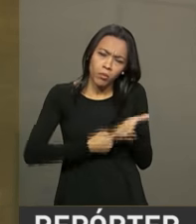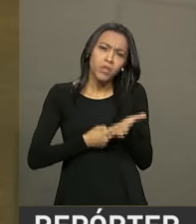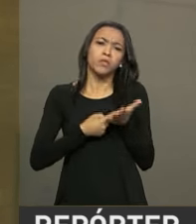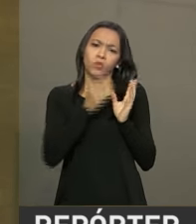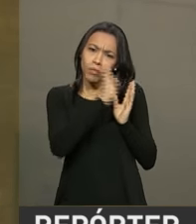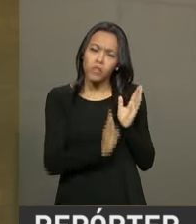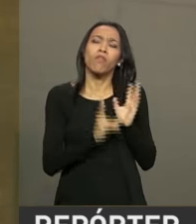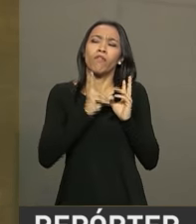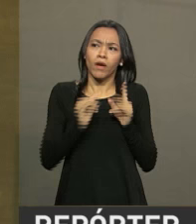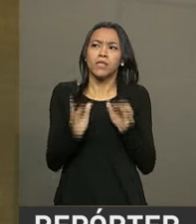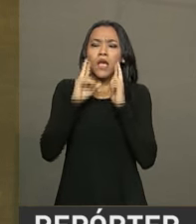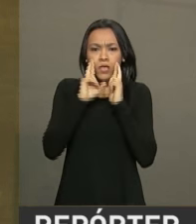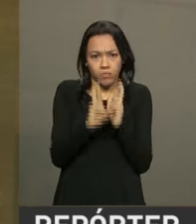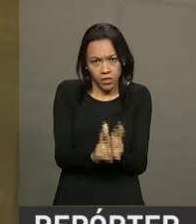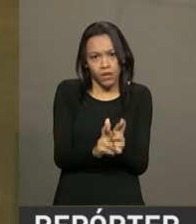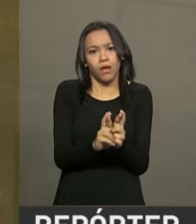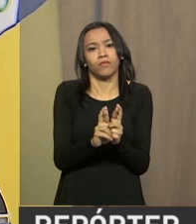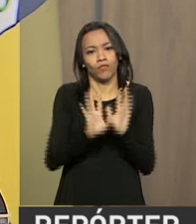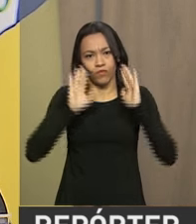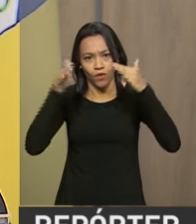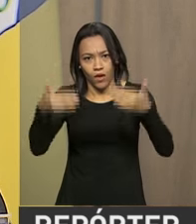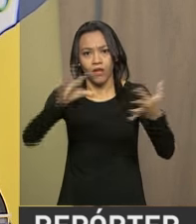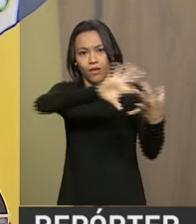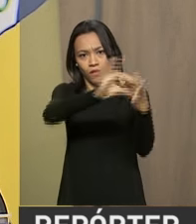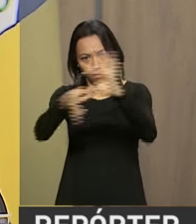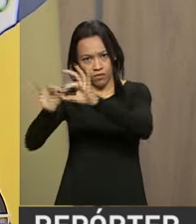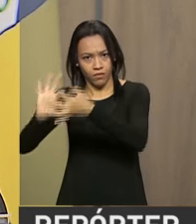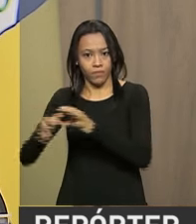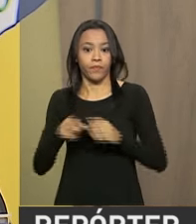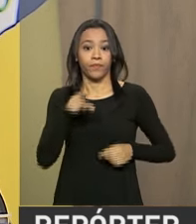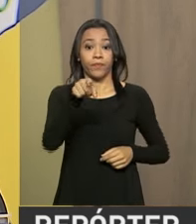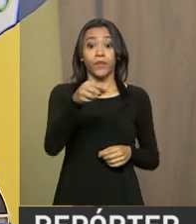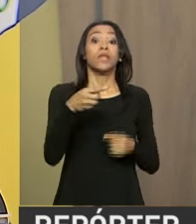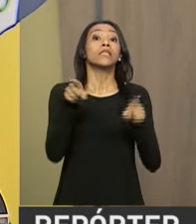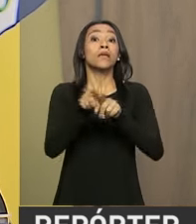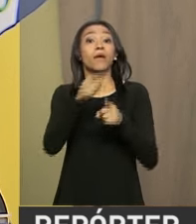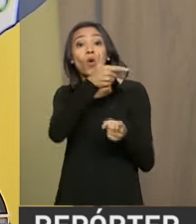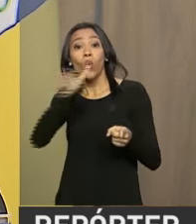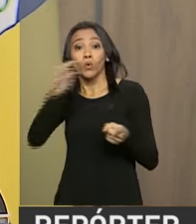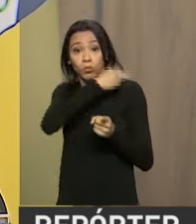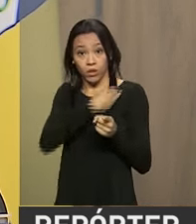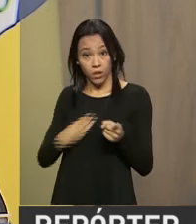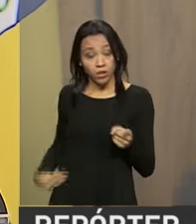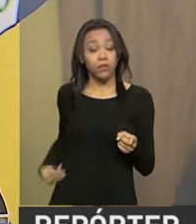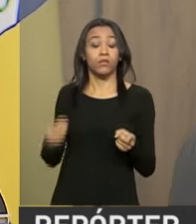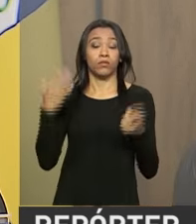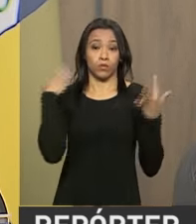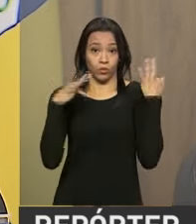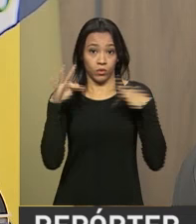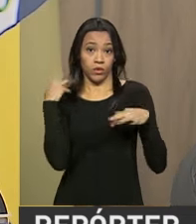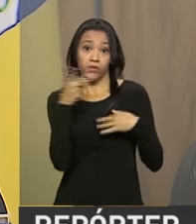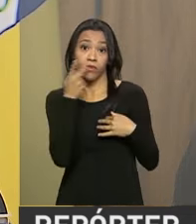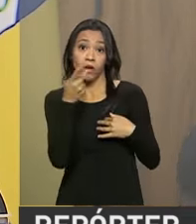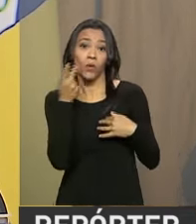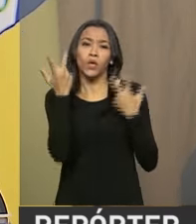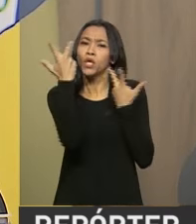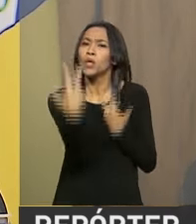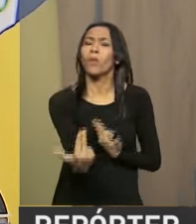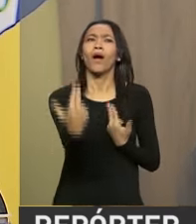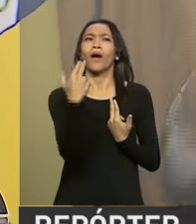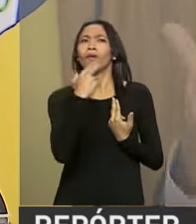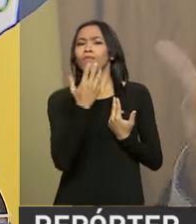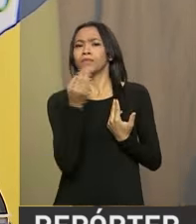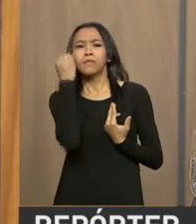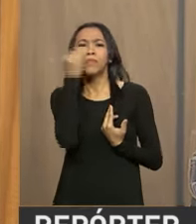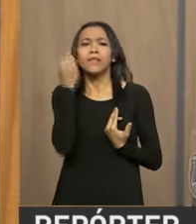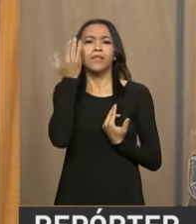ser cumpridos em relação aos Jogos. O ministro do Turismo afirmou que a experiência de outros grandes eventos, como a Copa do Mundo,